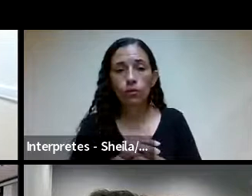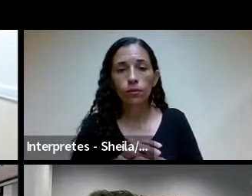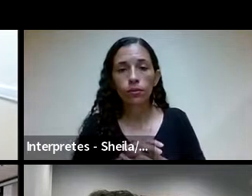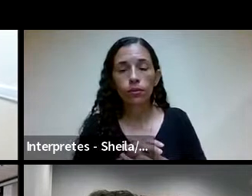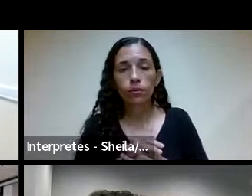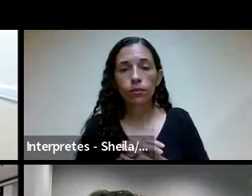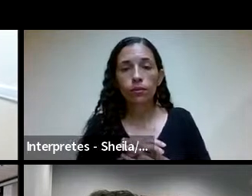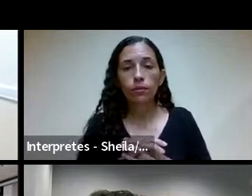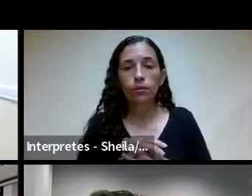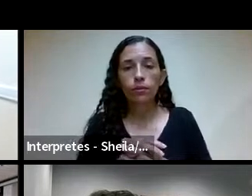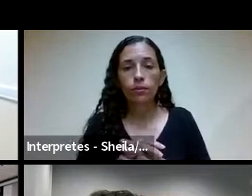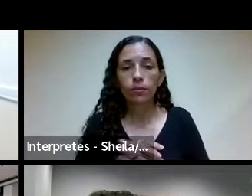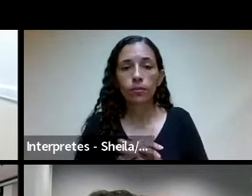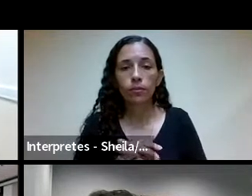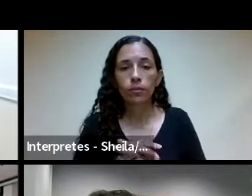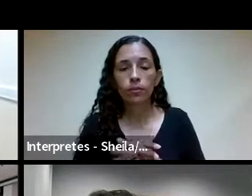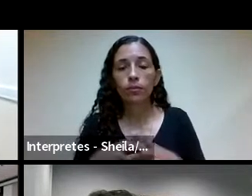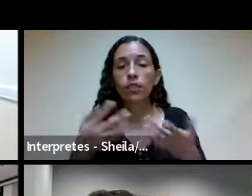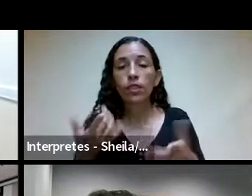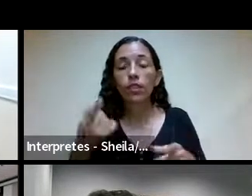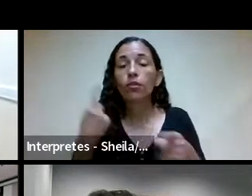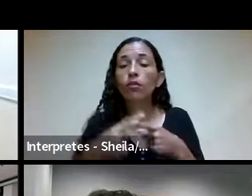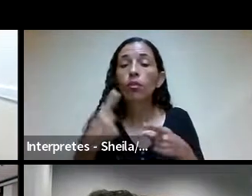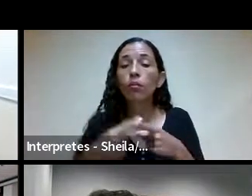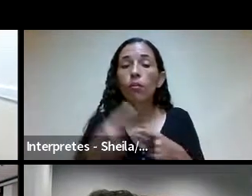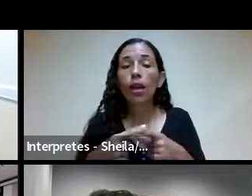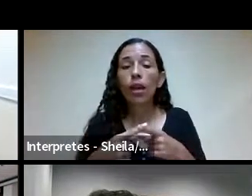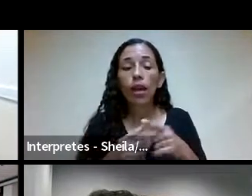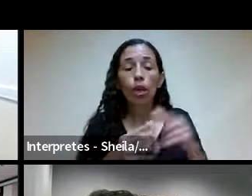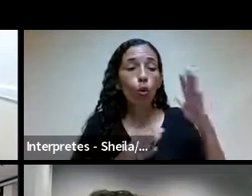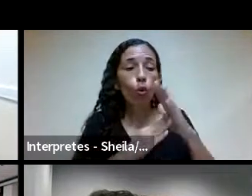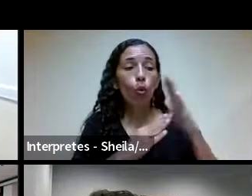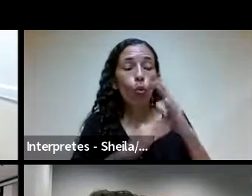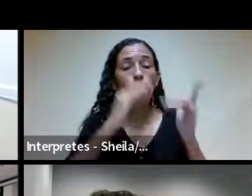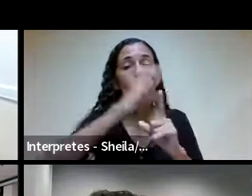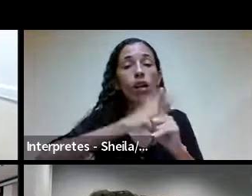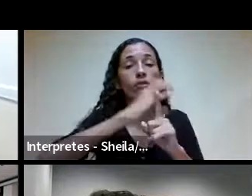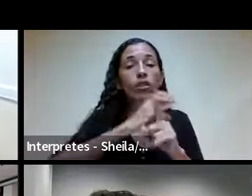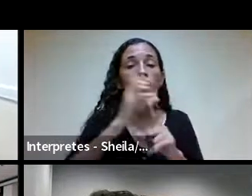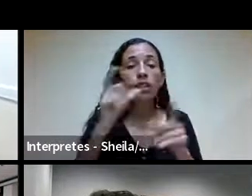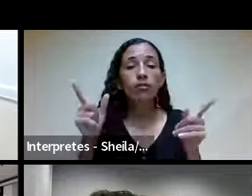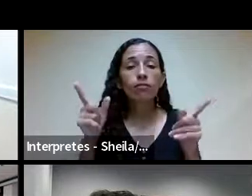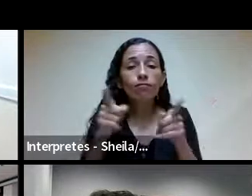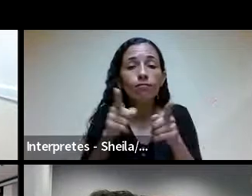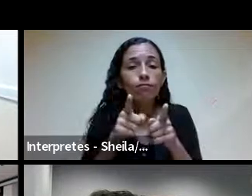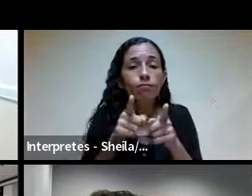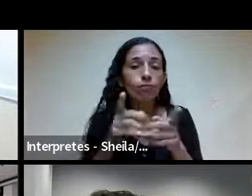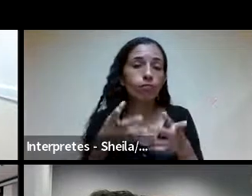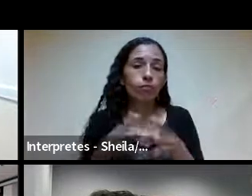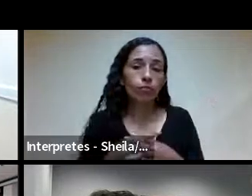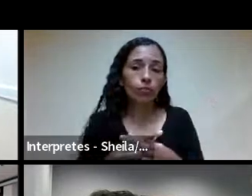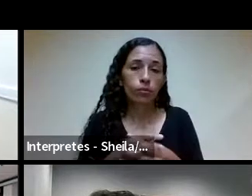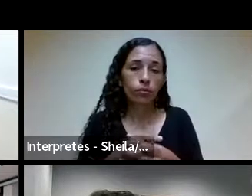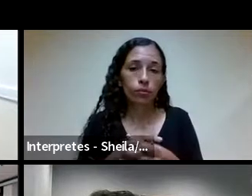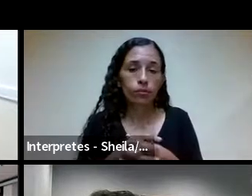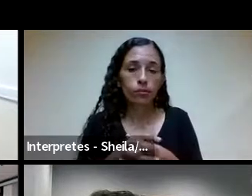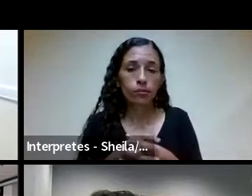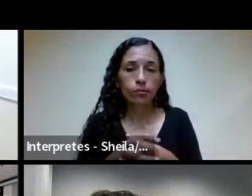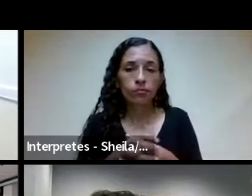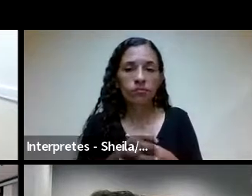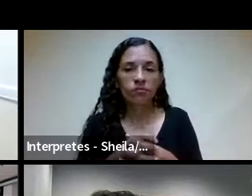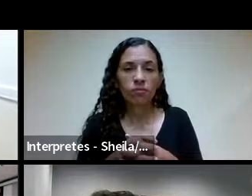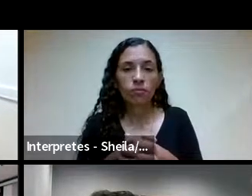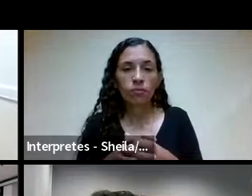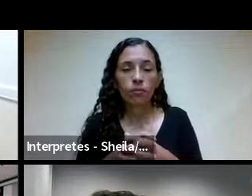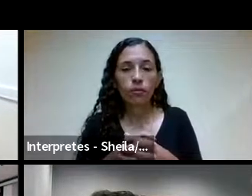prazo, não sendo suficiente para validar essa citação. Lembre-se, o parágrafo único da citada resolução do seu